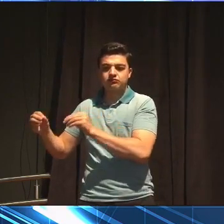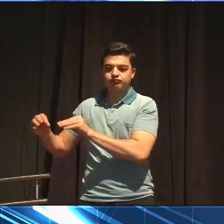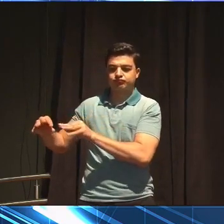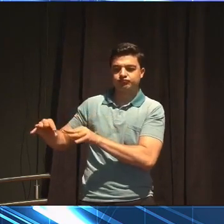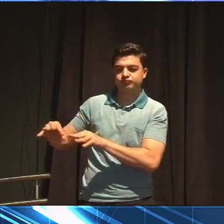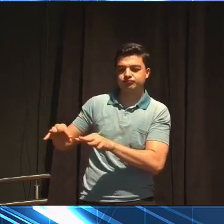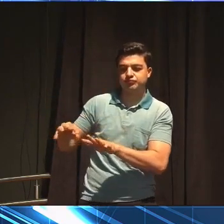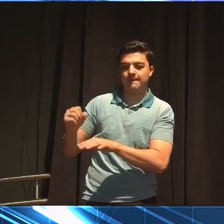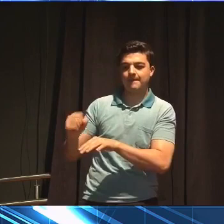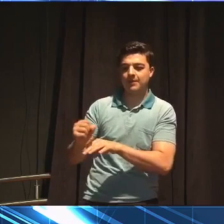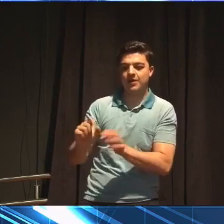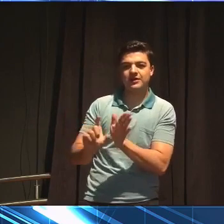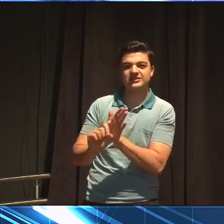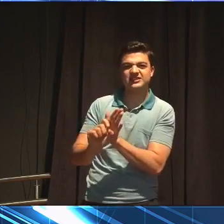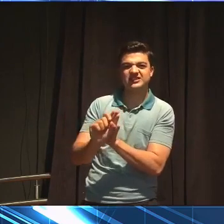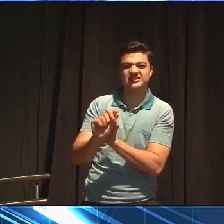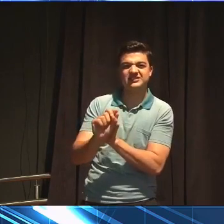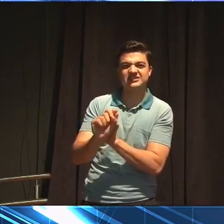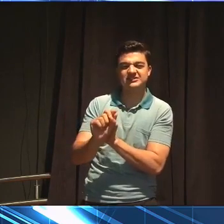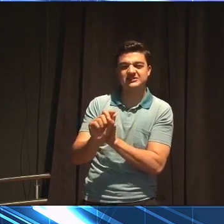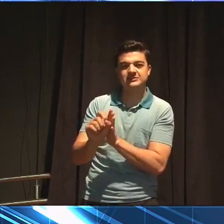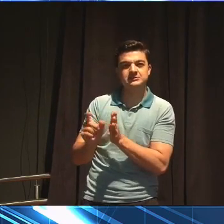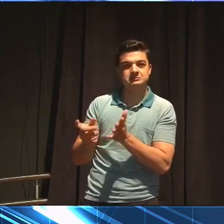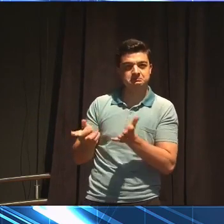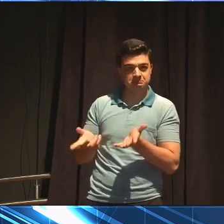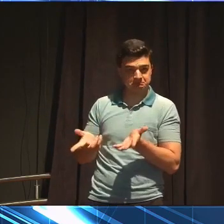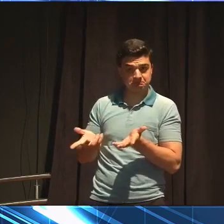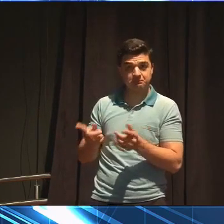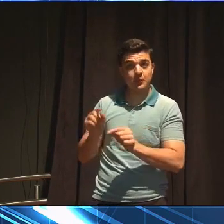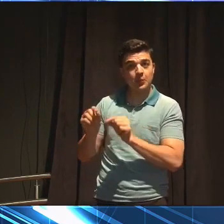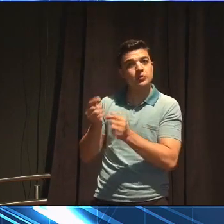Dentro dessa noção de contexto, então,